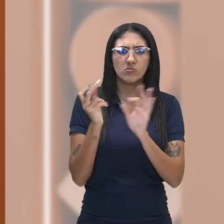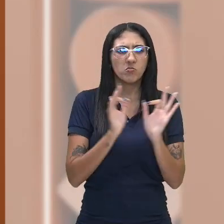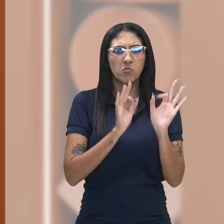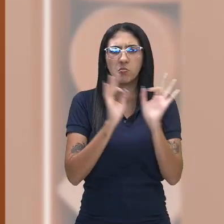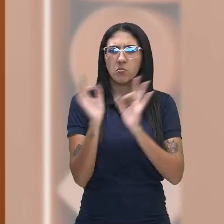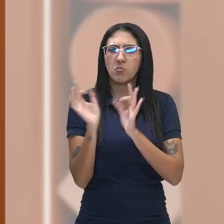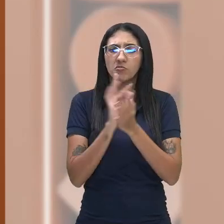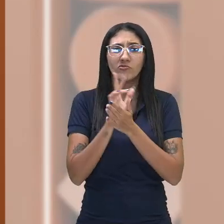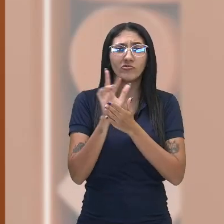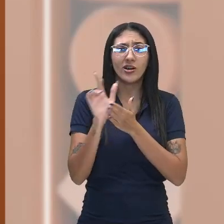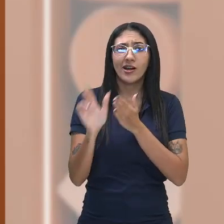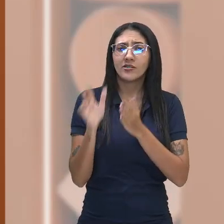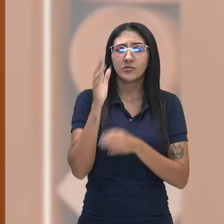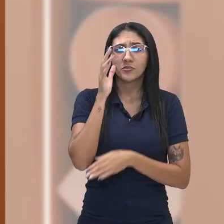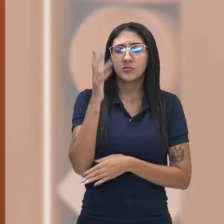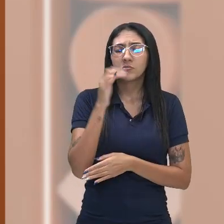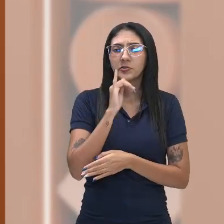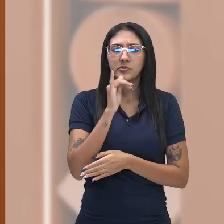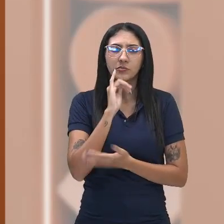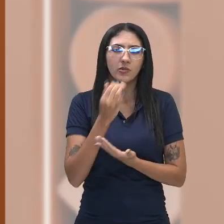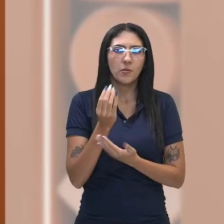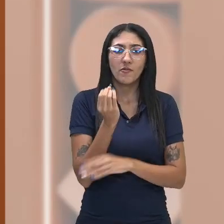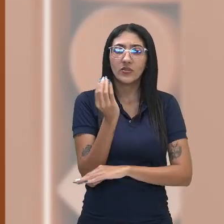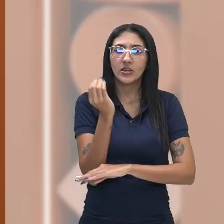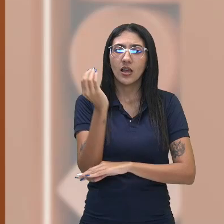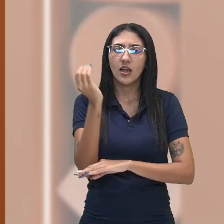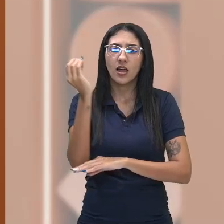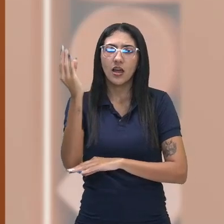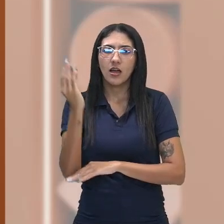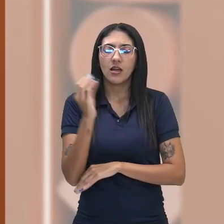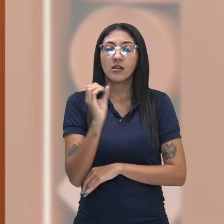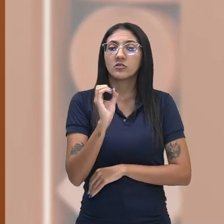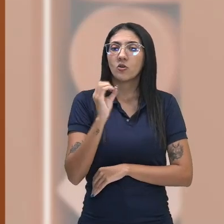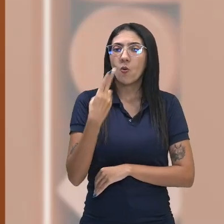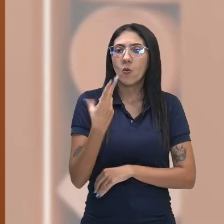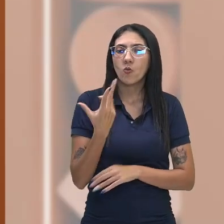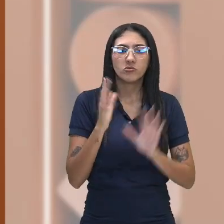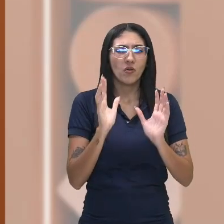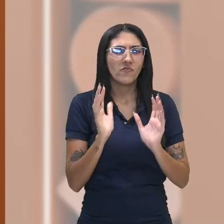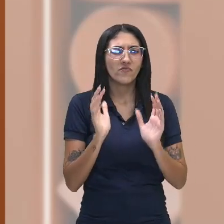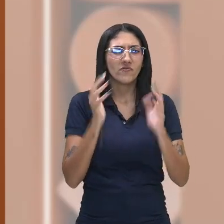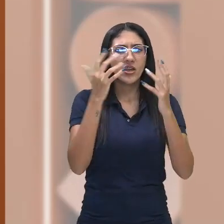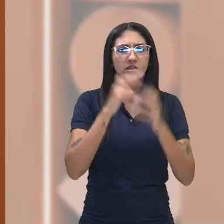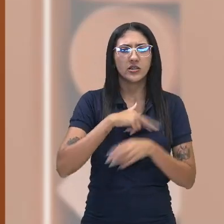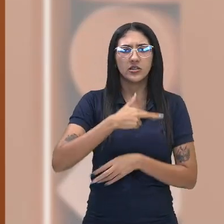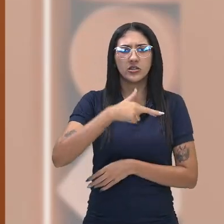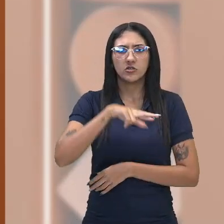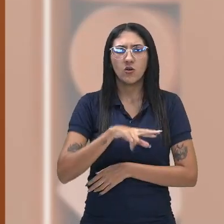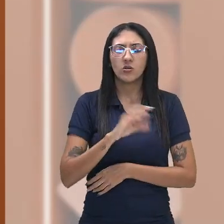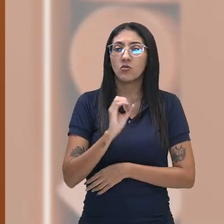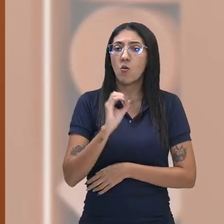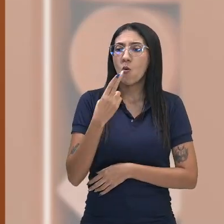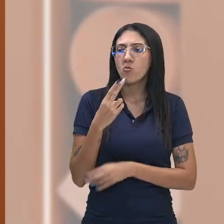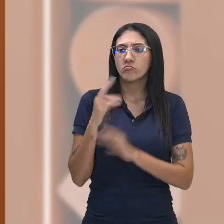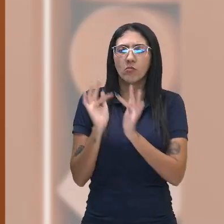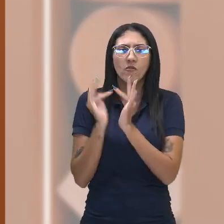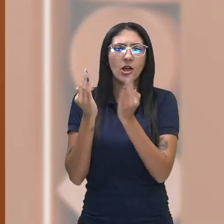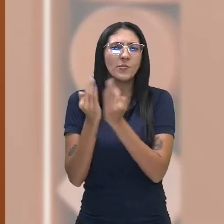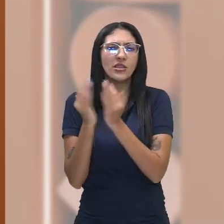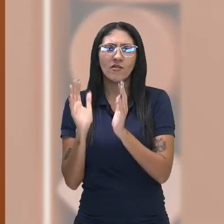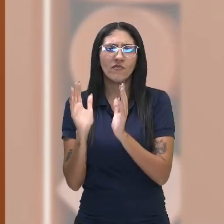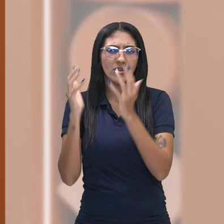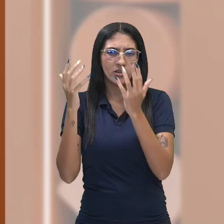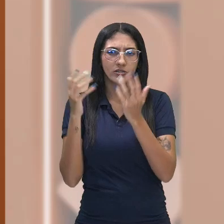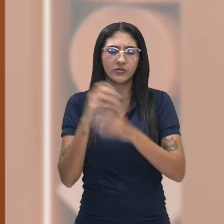que viveram, seja de uma viagem, ou de um evento religioso, ou de um evento familiar. Então,